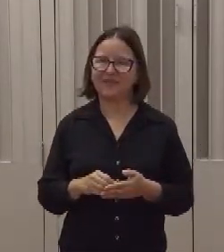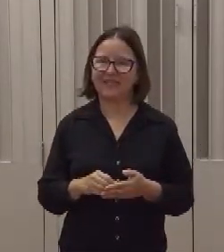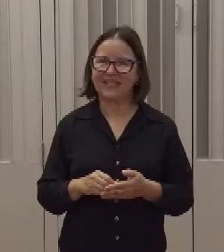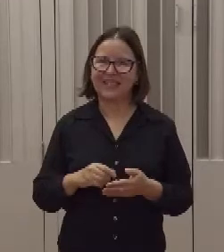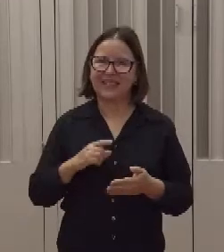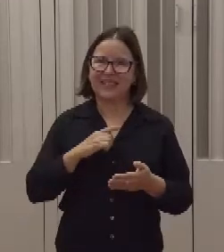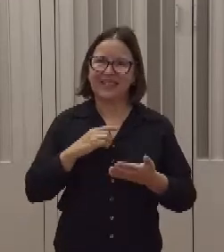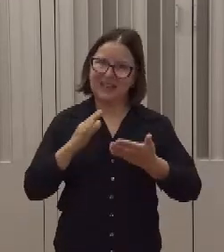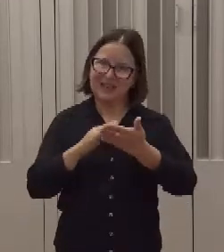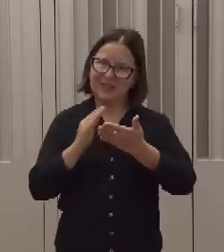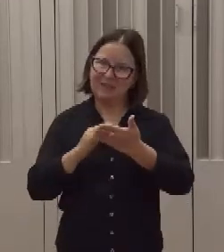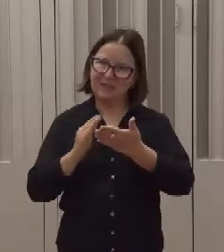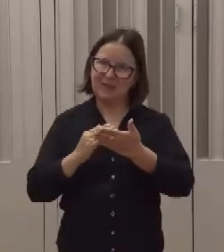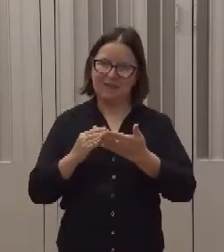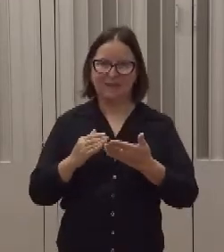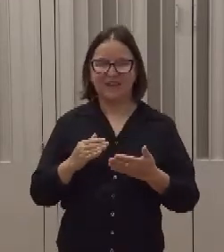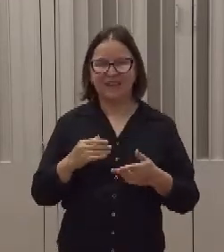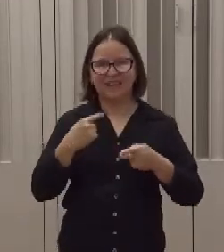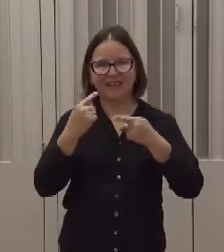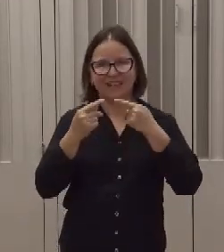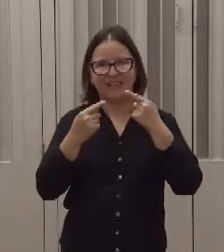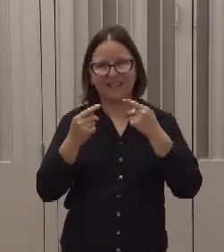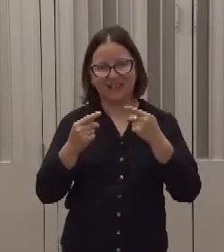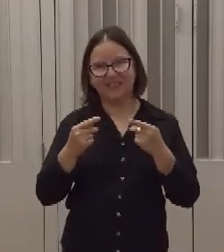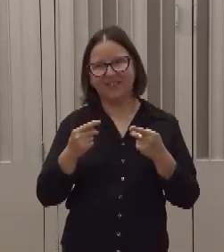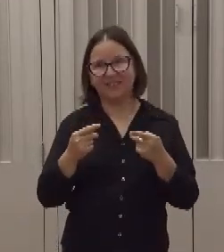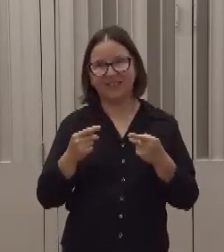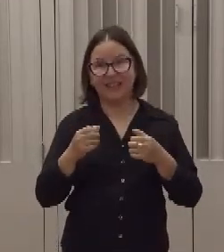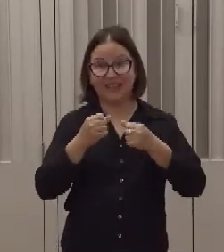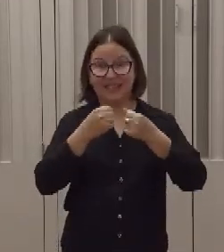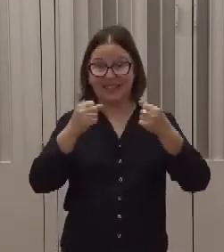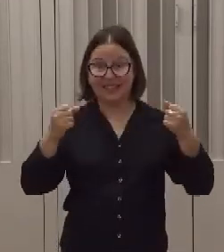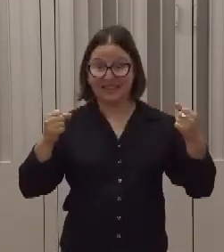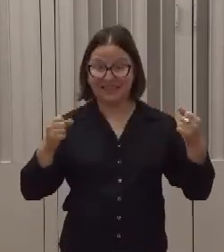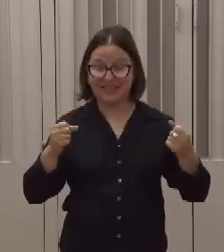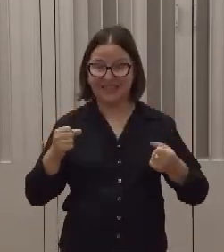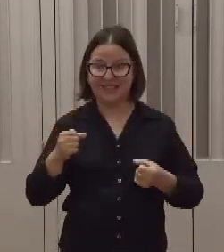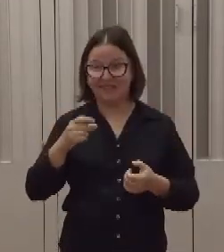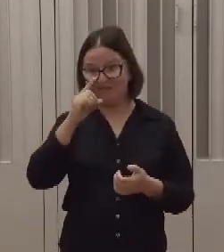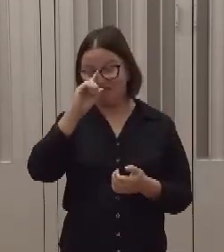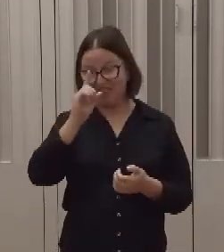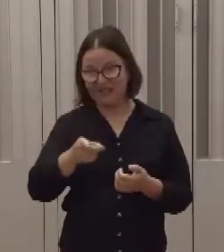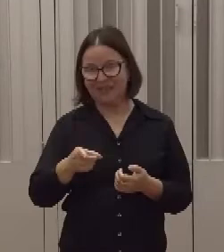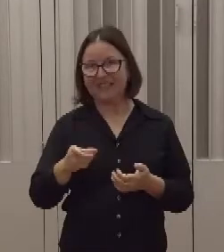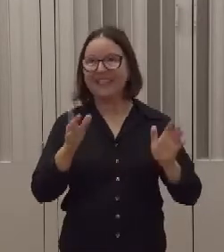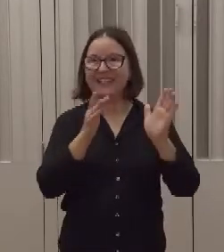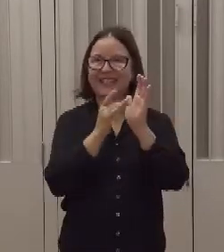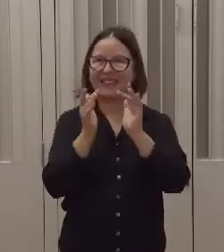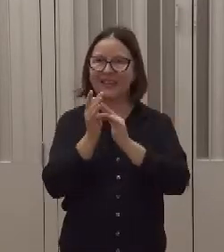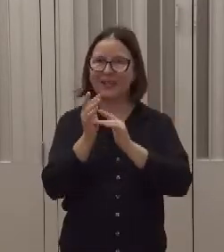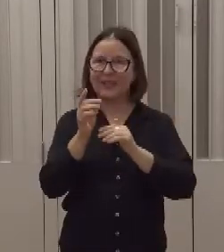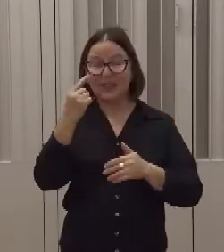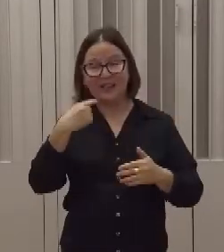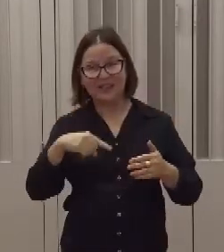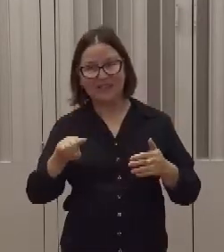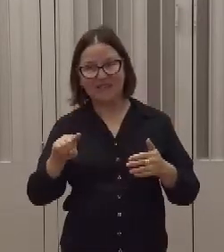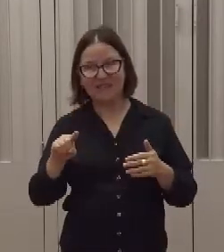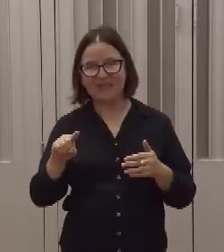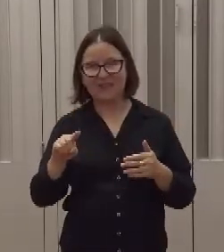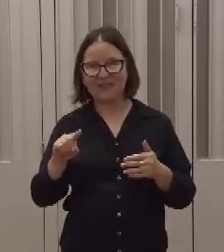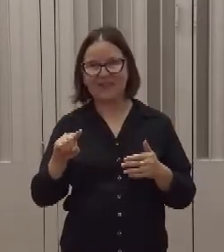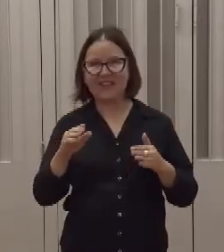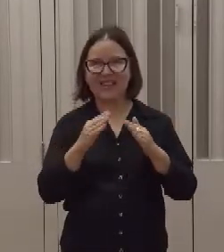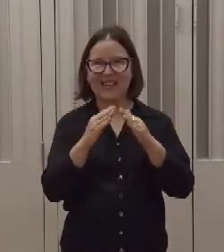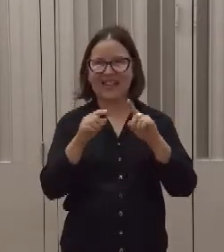título dessa perícope a Grande Comissão. Porque essa é a Grande Comissão, Jesus enviando sua igreja na sua